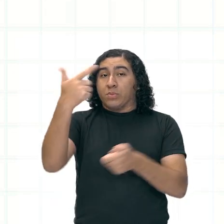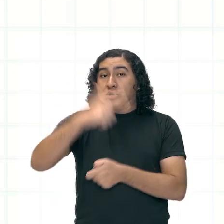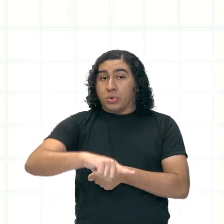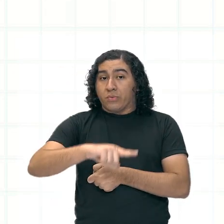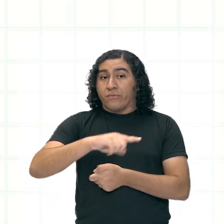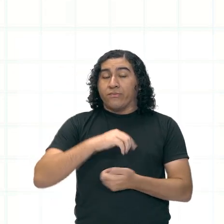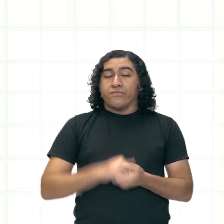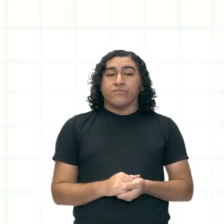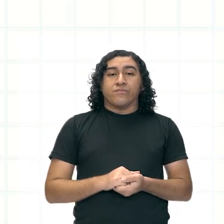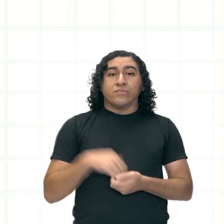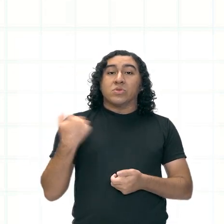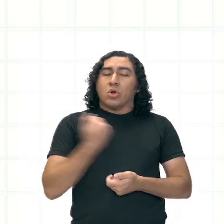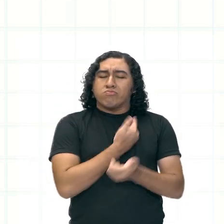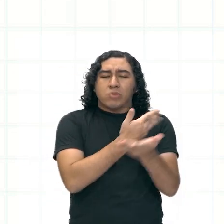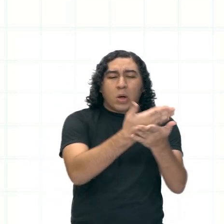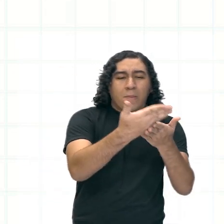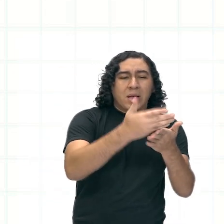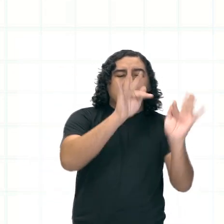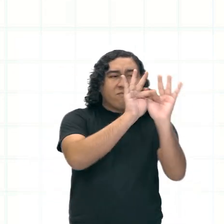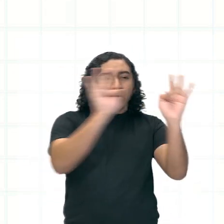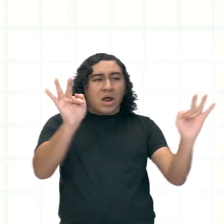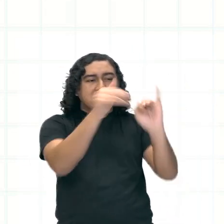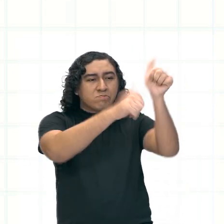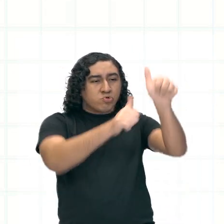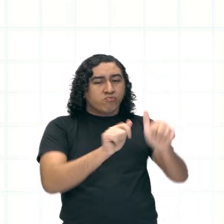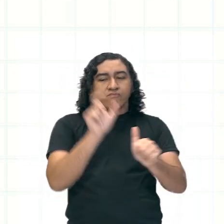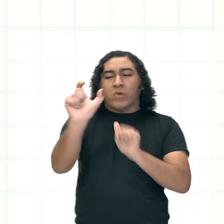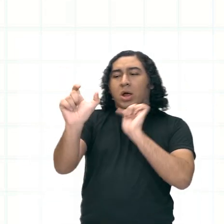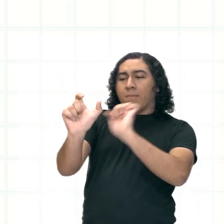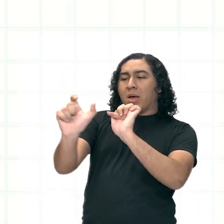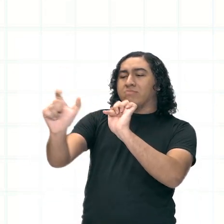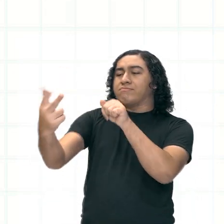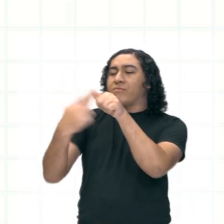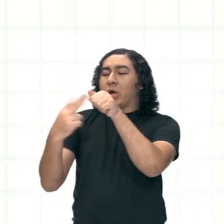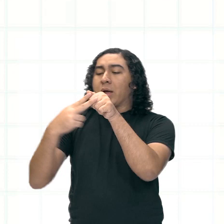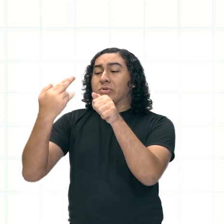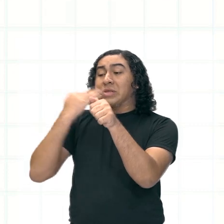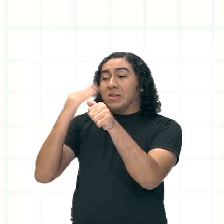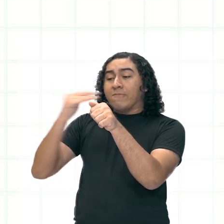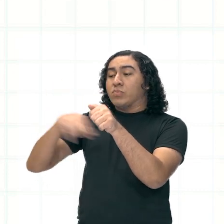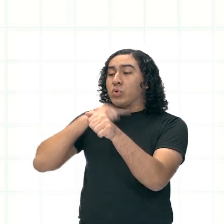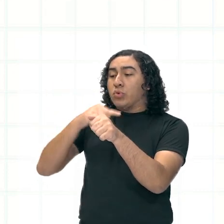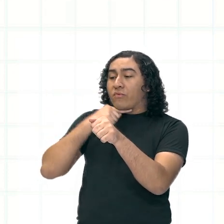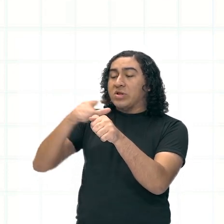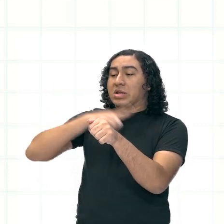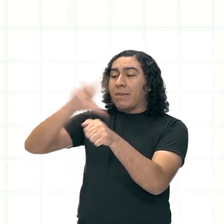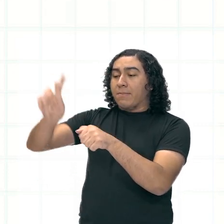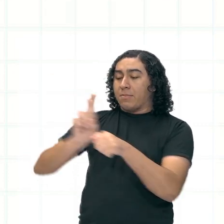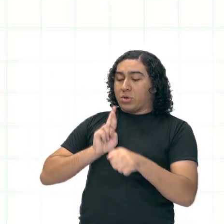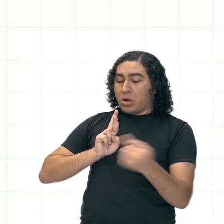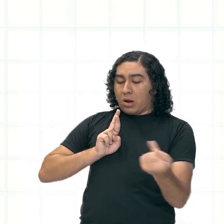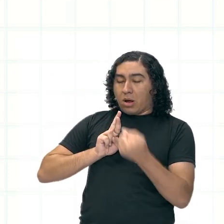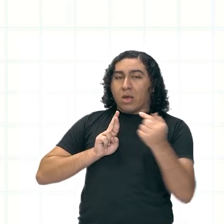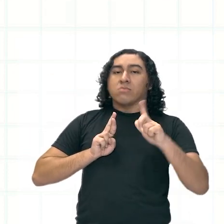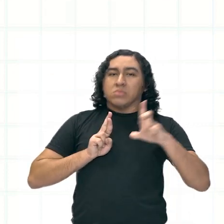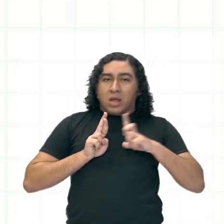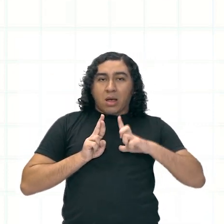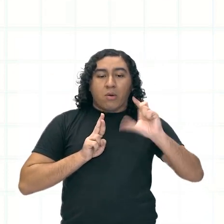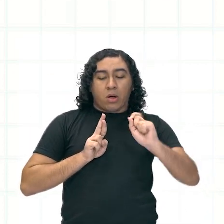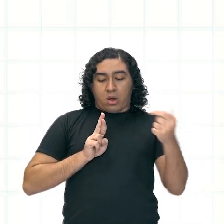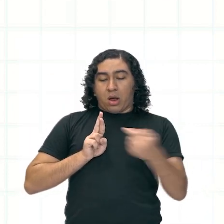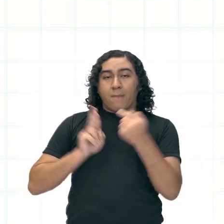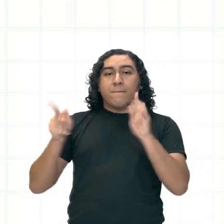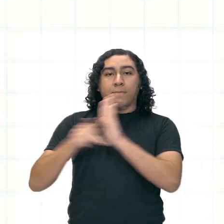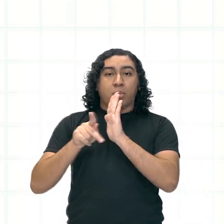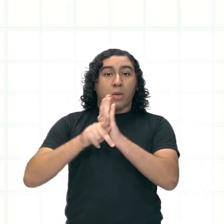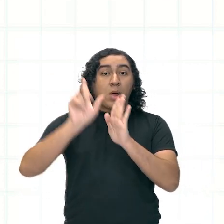início, analisou o verbo, fez a pergunta, o que começou, verificamos que a resposta dessa pergunta trouxe para a gente